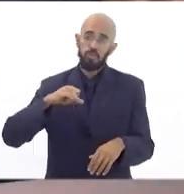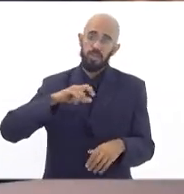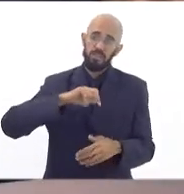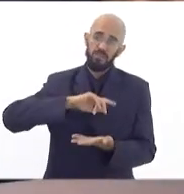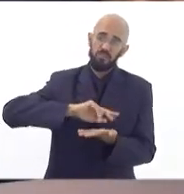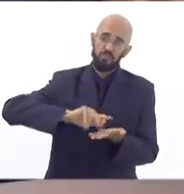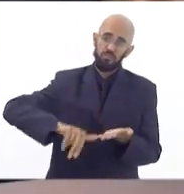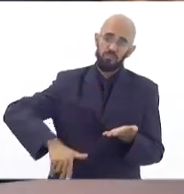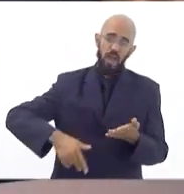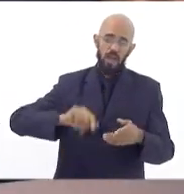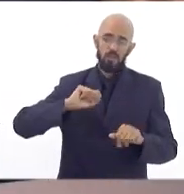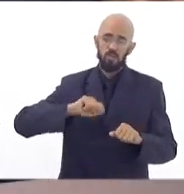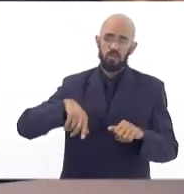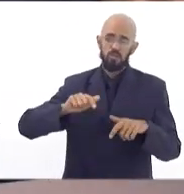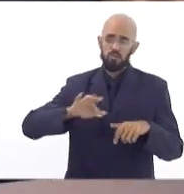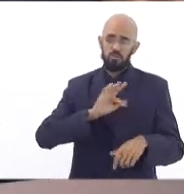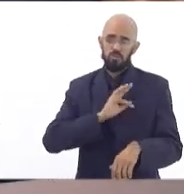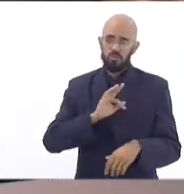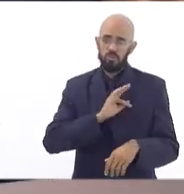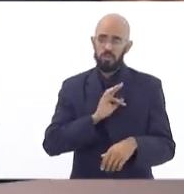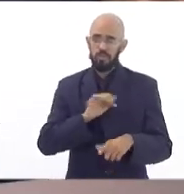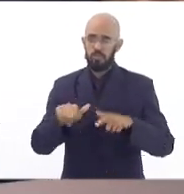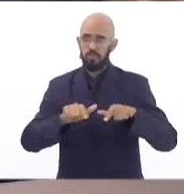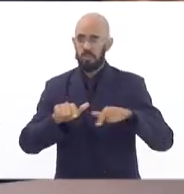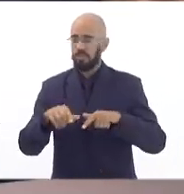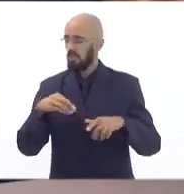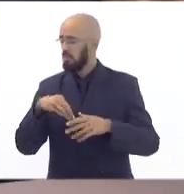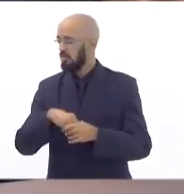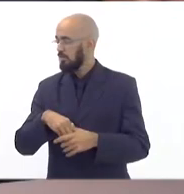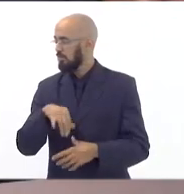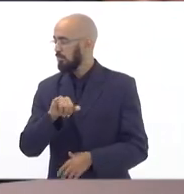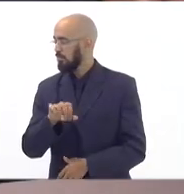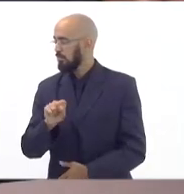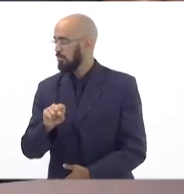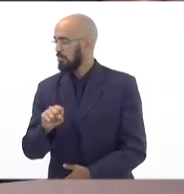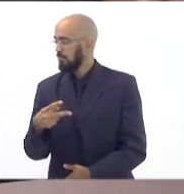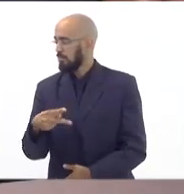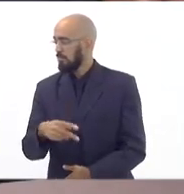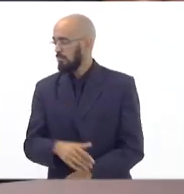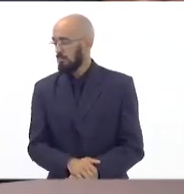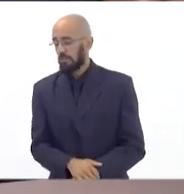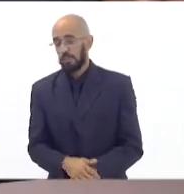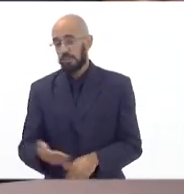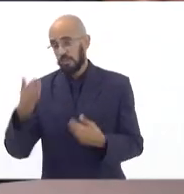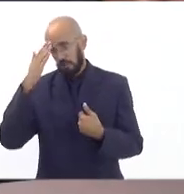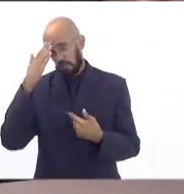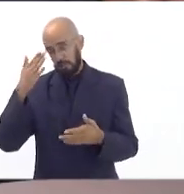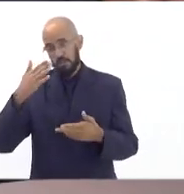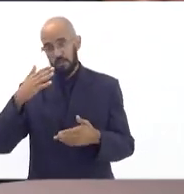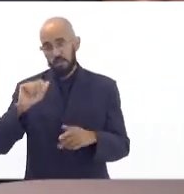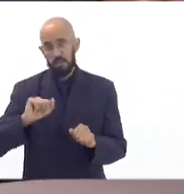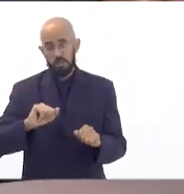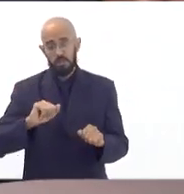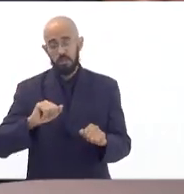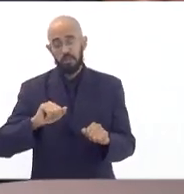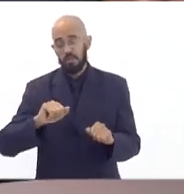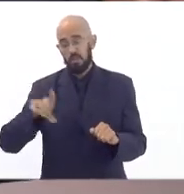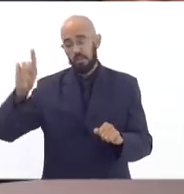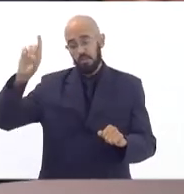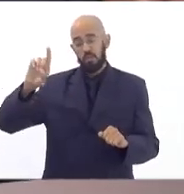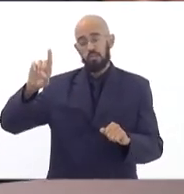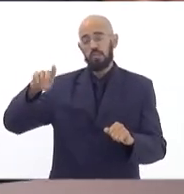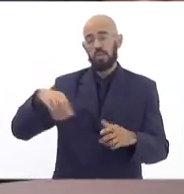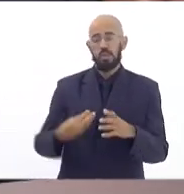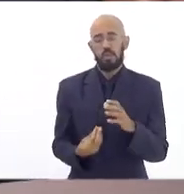a veste tá na sua atividade-fim trabalhando no instituto de Segurança Pública que não é o caso então a criação de algumas titulações favoreceria